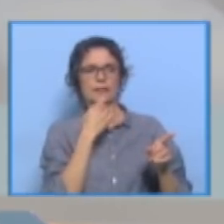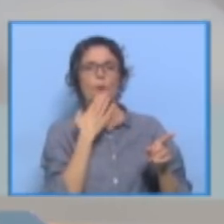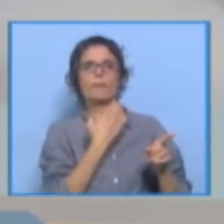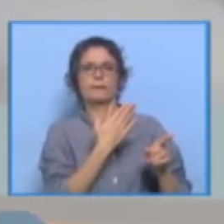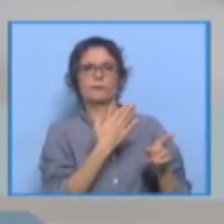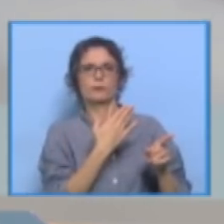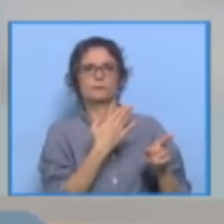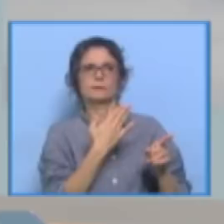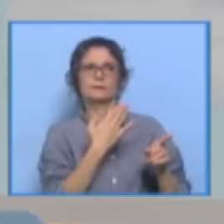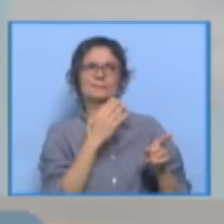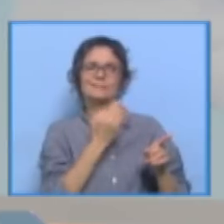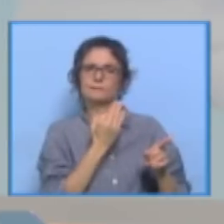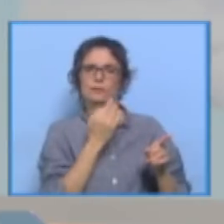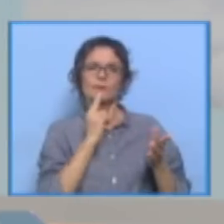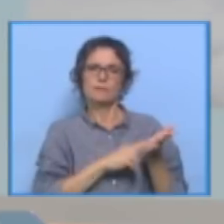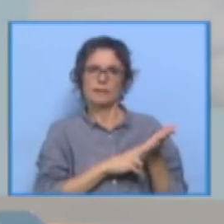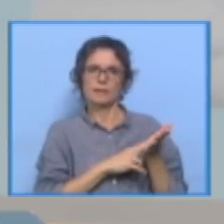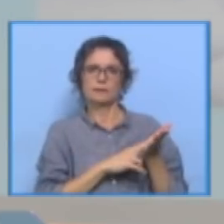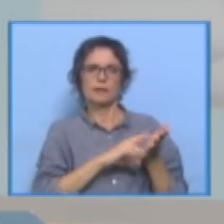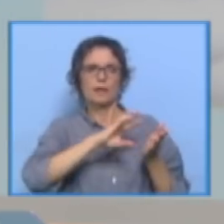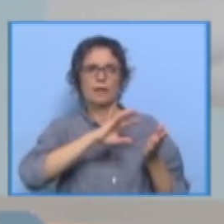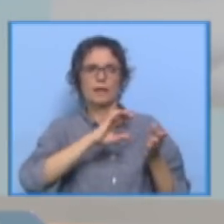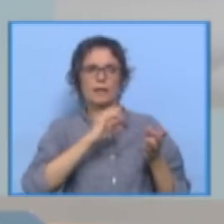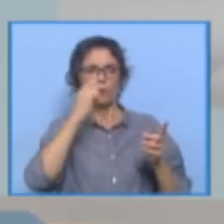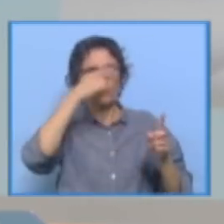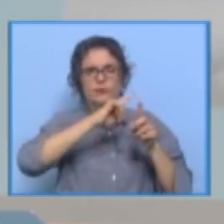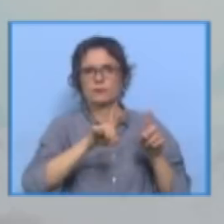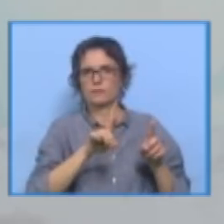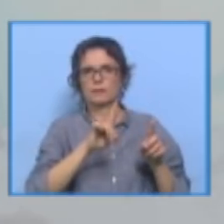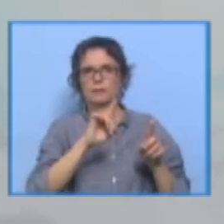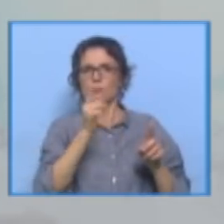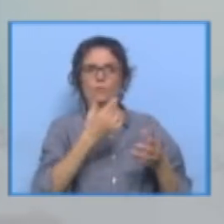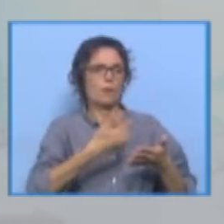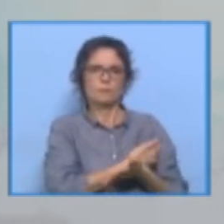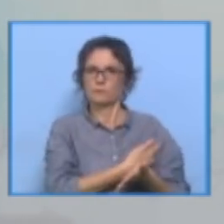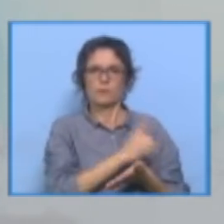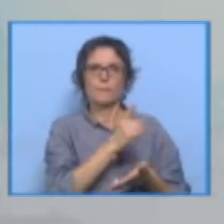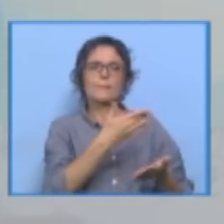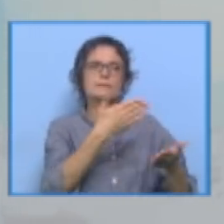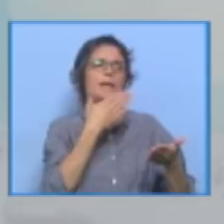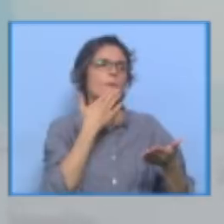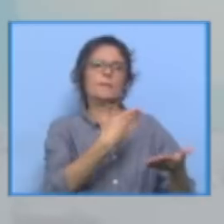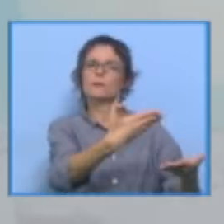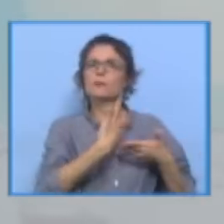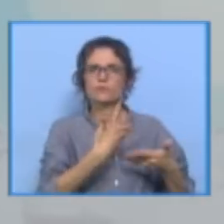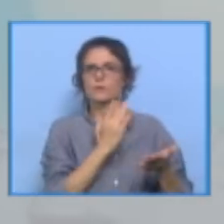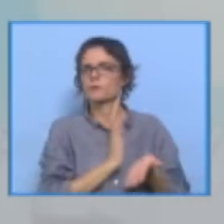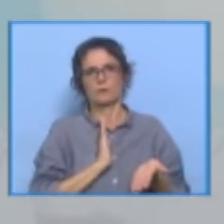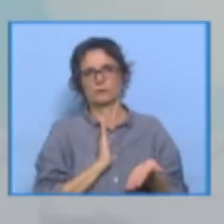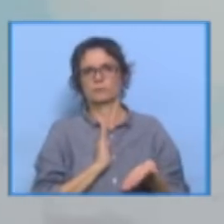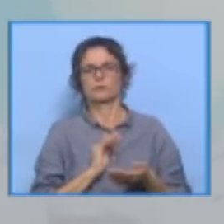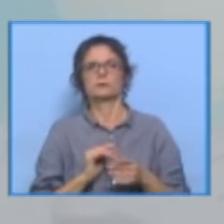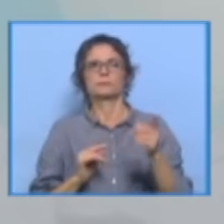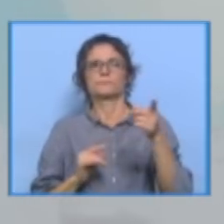tem imensas repercussões a bioética. Estas reflexões sobre ética médica têm no outro prato da balança,